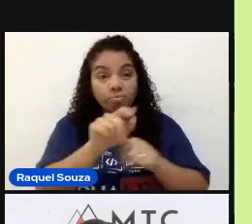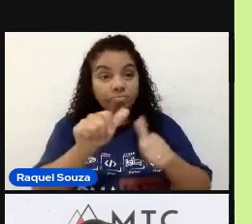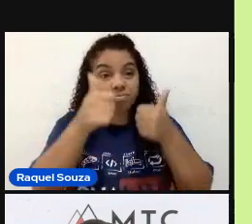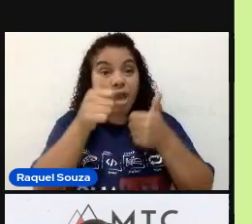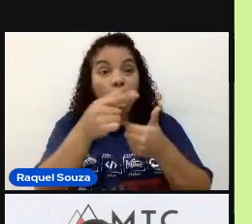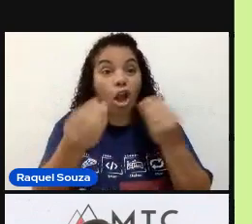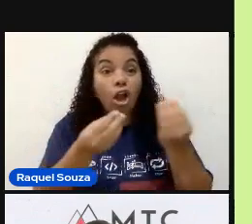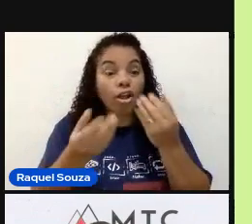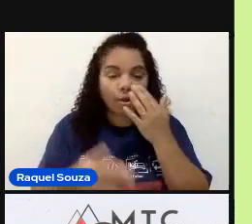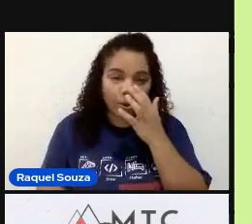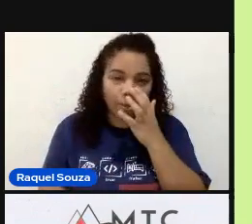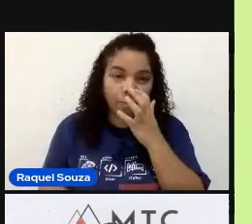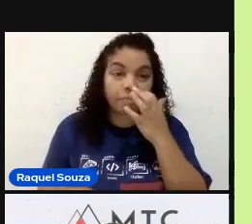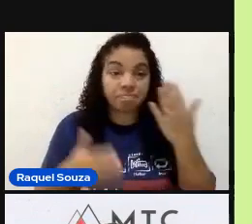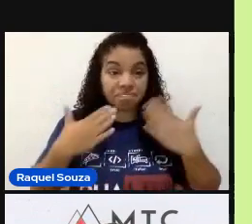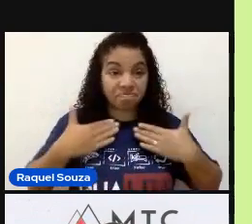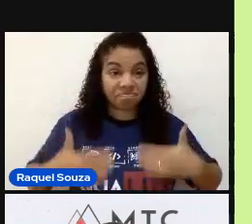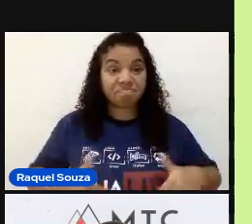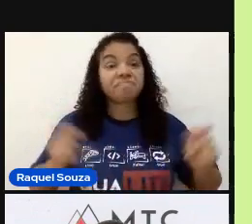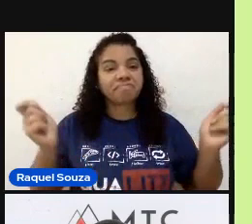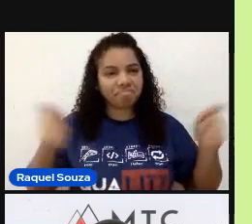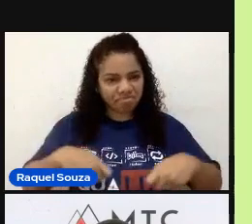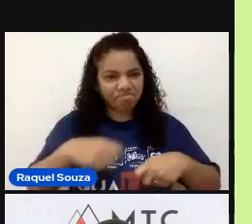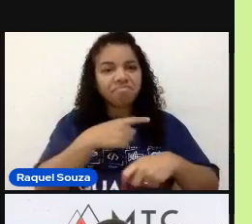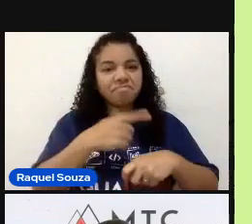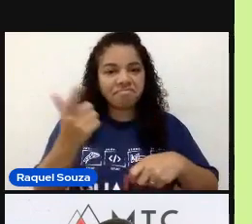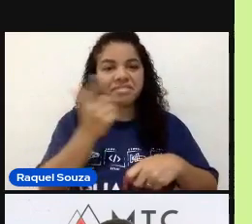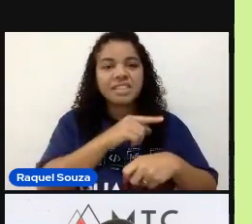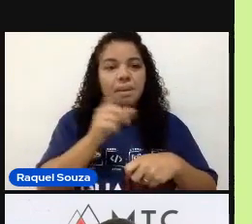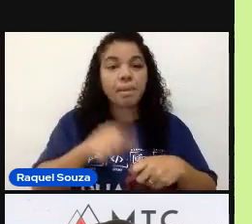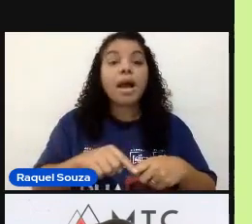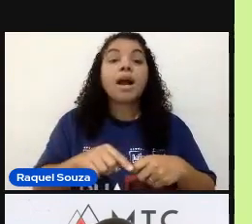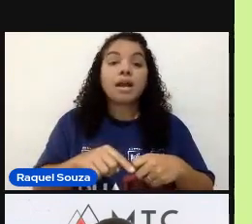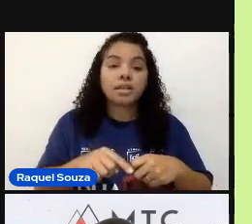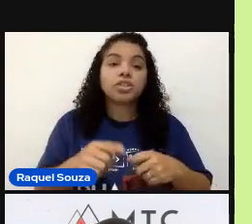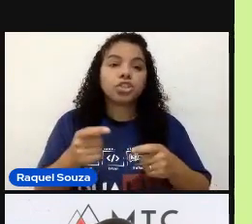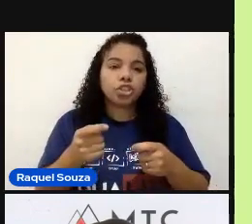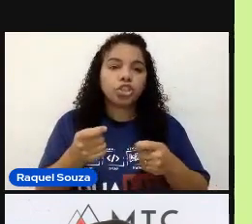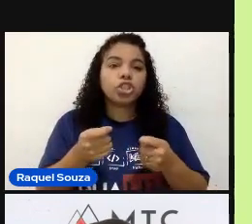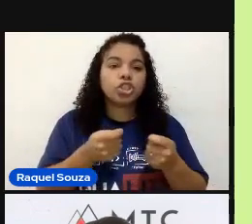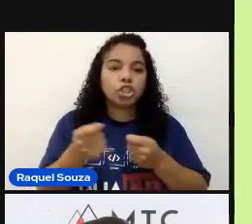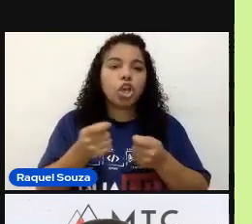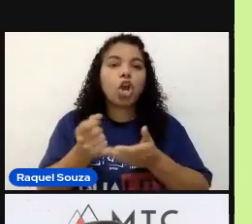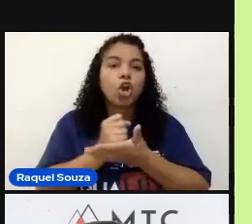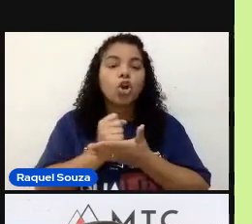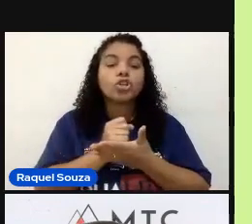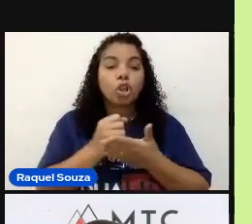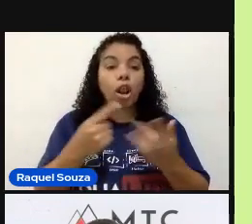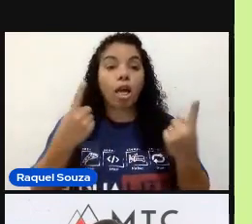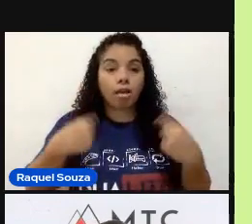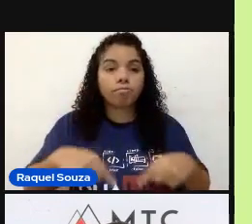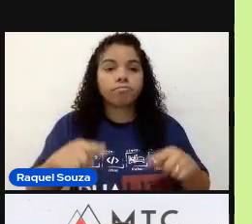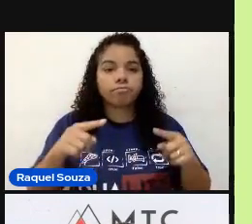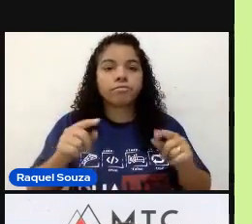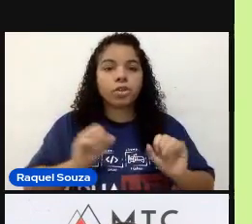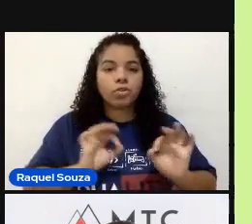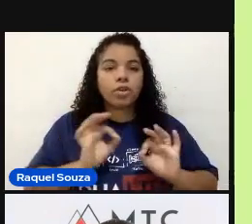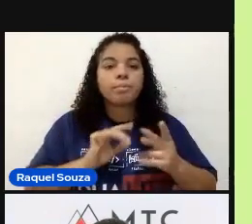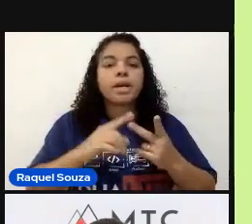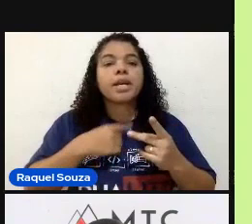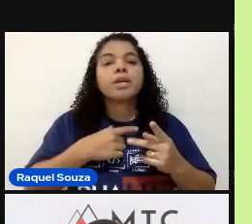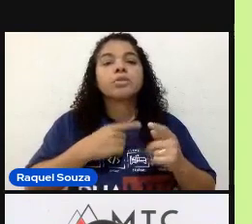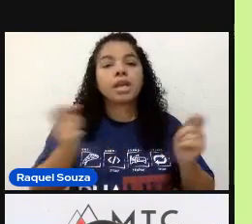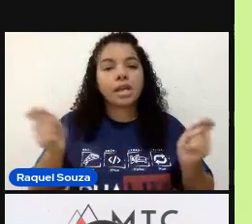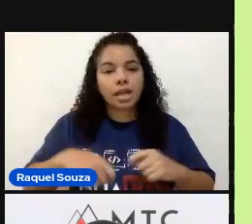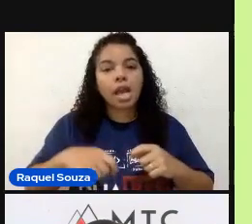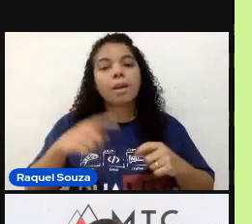isso? O corpo é capaz de controlar é capaz de controlar o movimento do seu corpo, capaz de controlar o